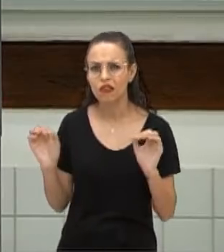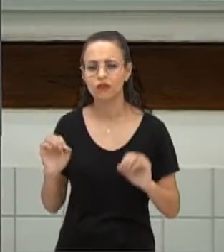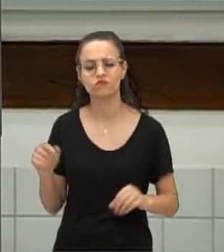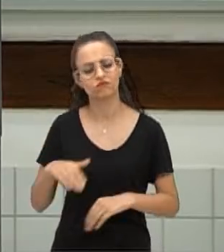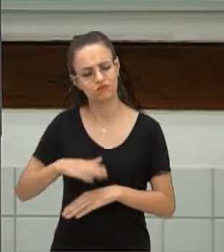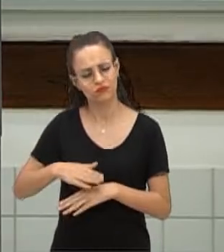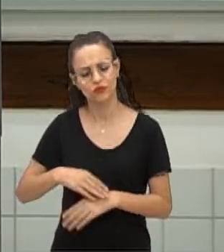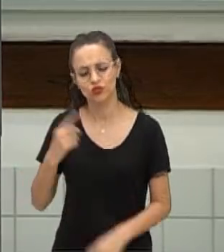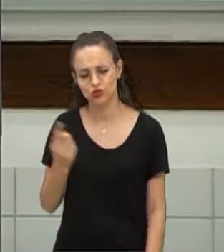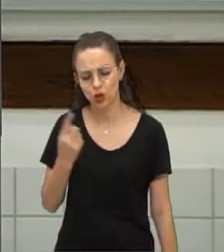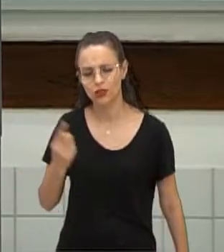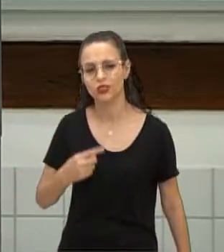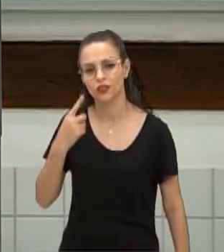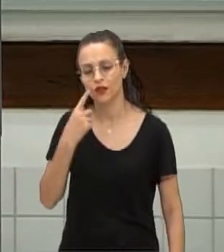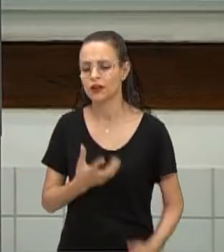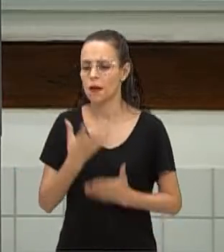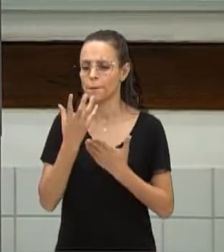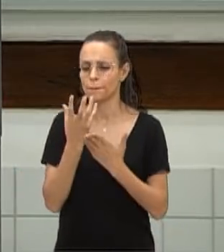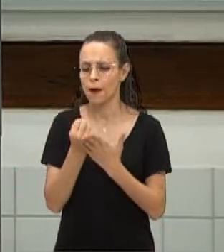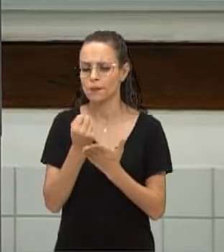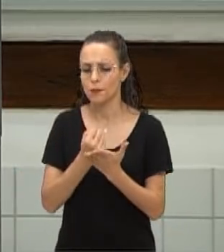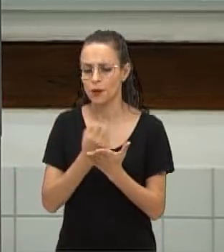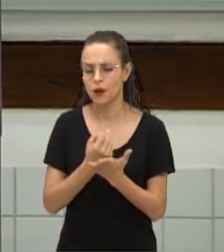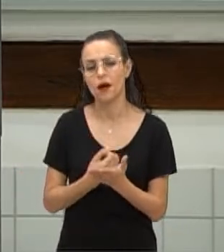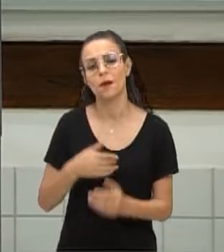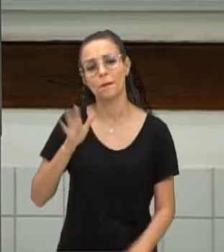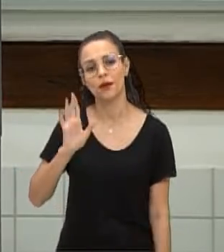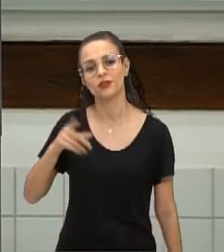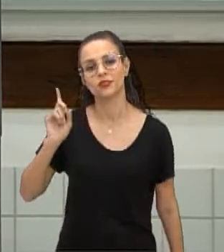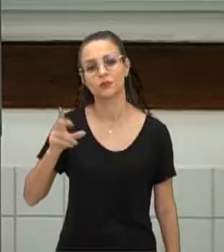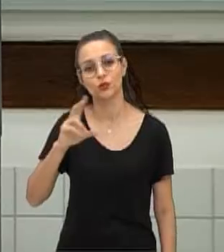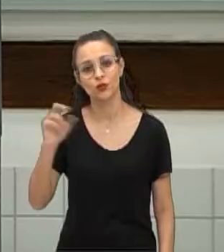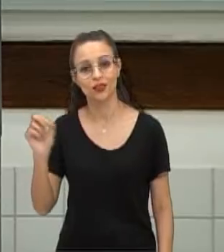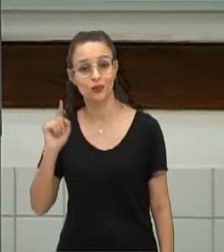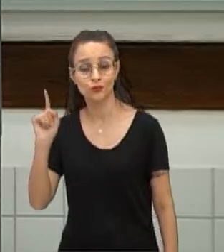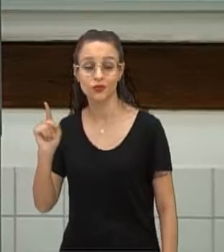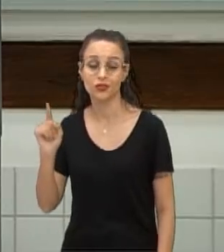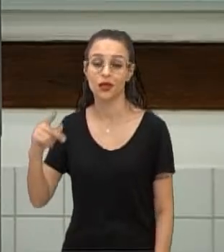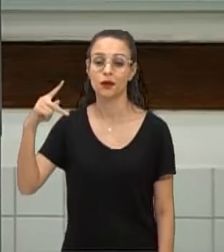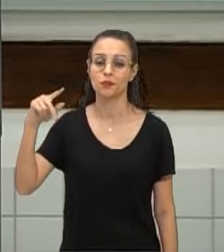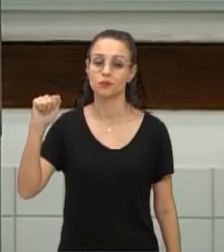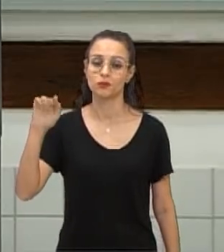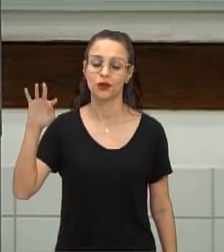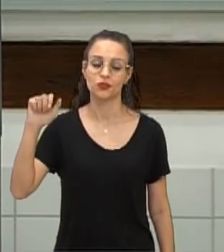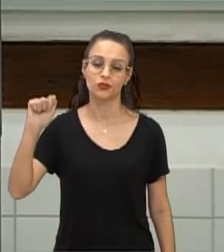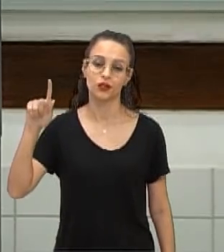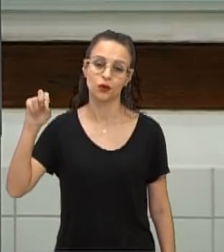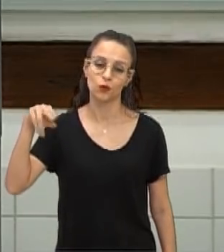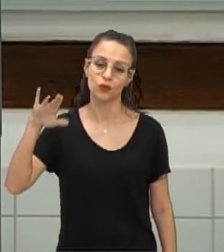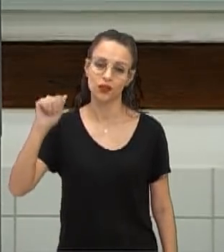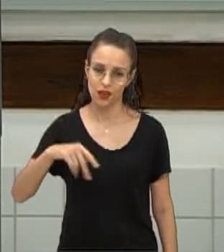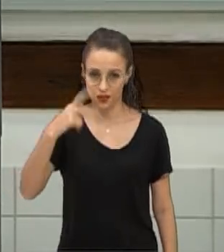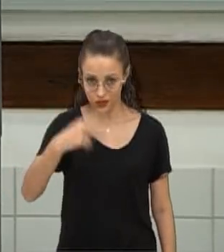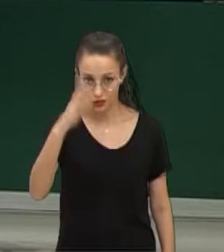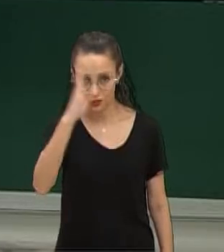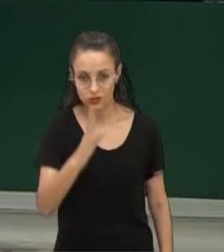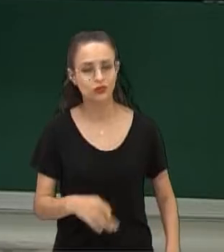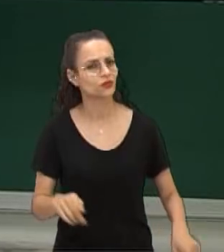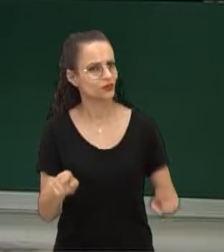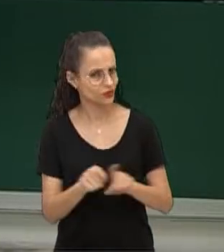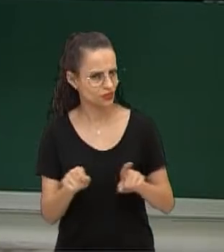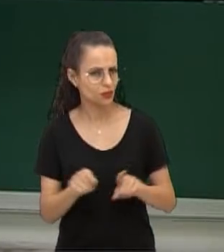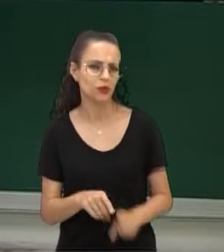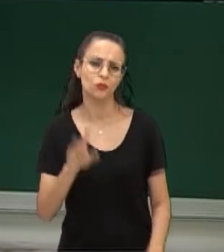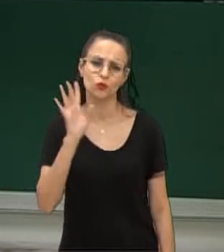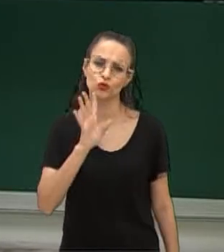sozinho catalogou mais de 1.500 fósseis só na Patagônia. No Brasil, ele também, quando ele parou, foi